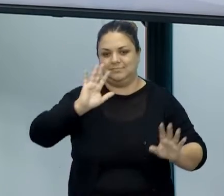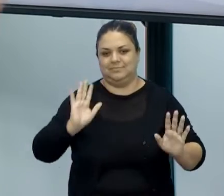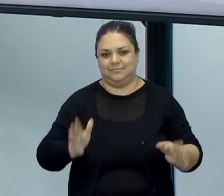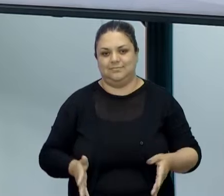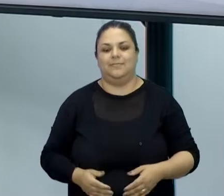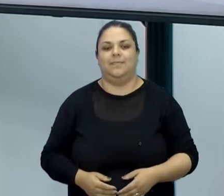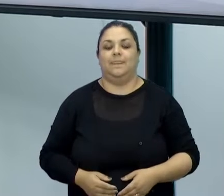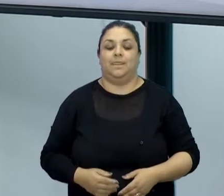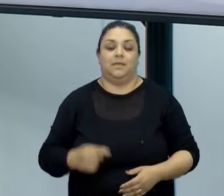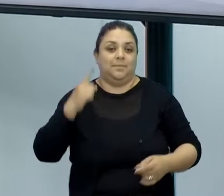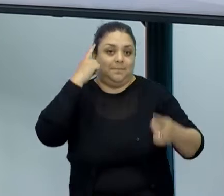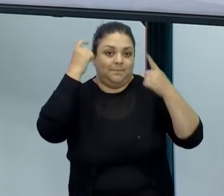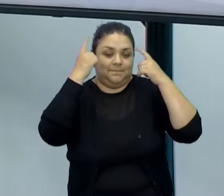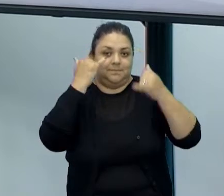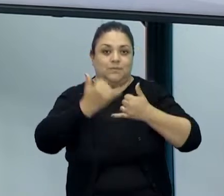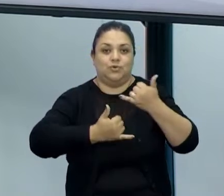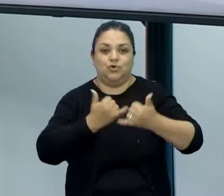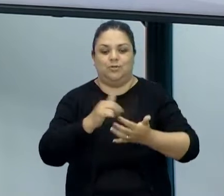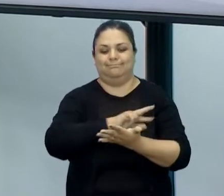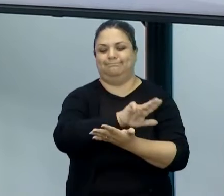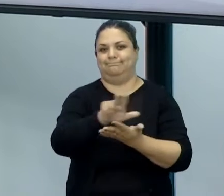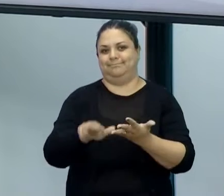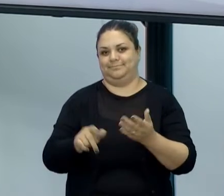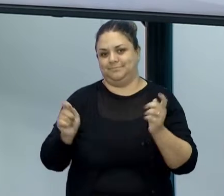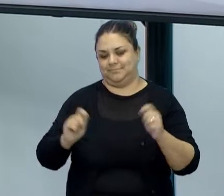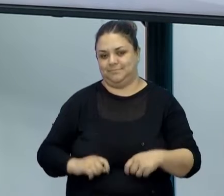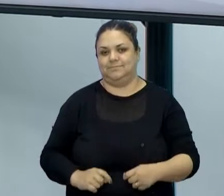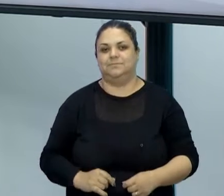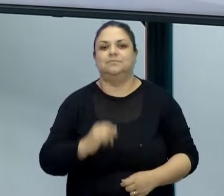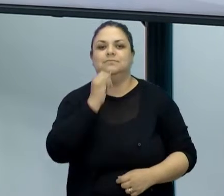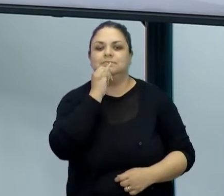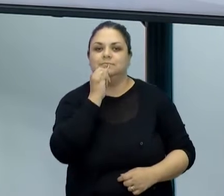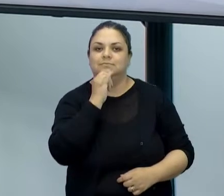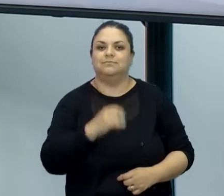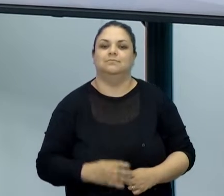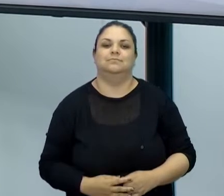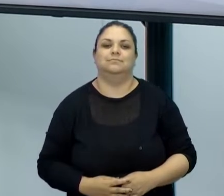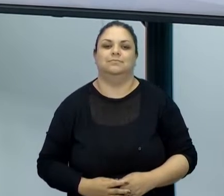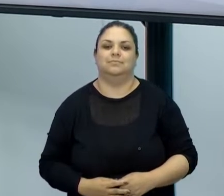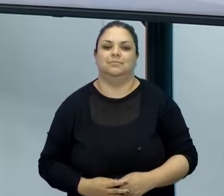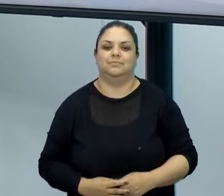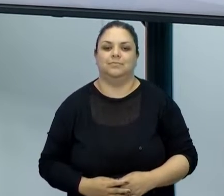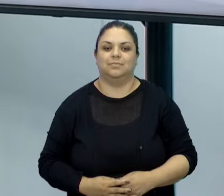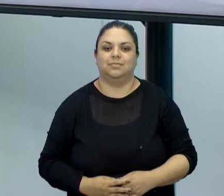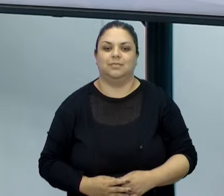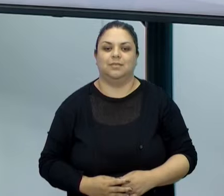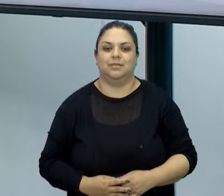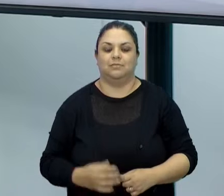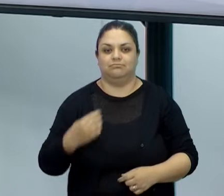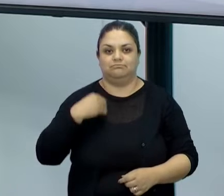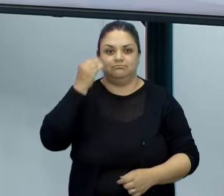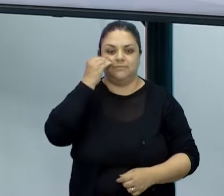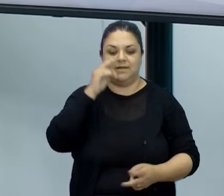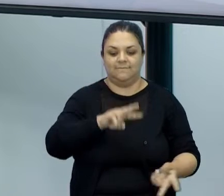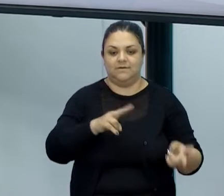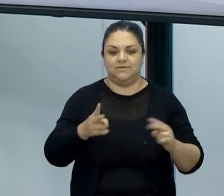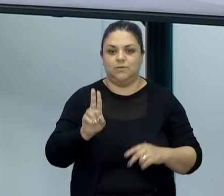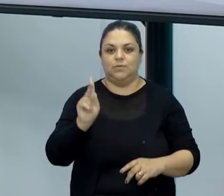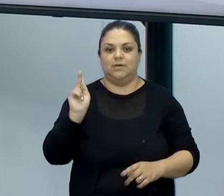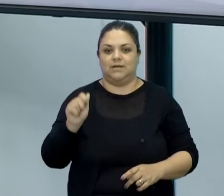ideia de jogos em vários aspectos, né? Por exemplo, será que eu poderia fazer uma versão do Uka Uka para o